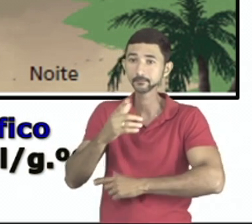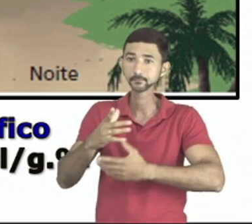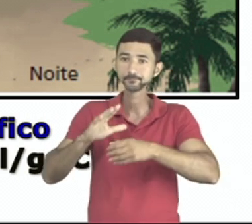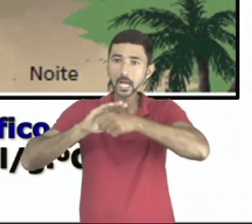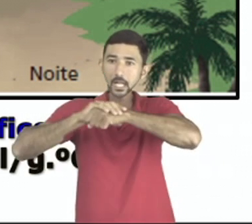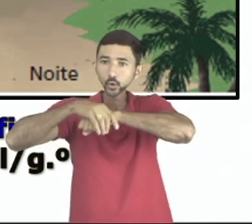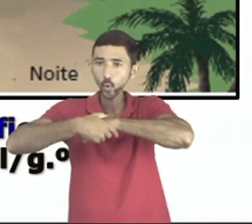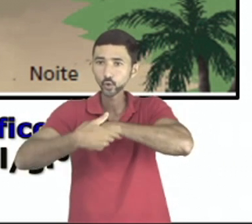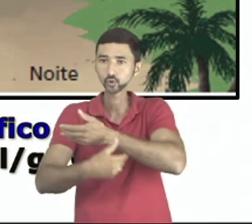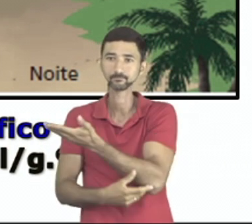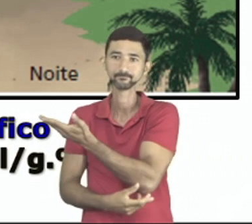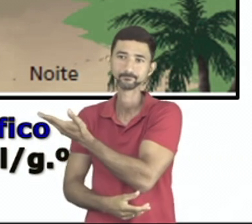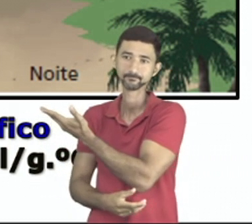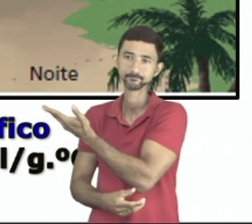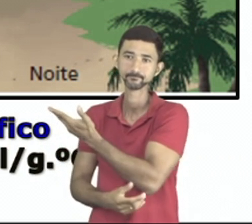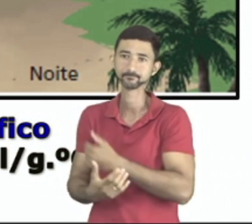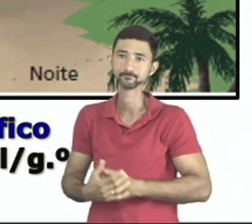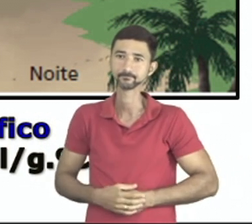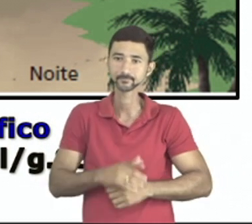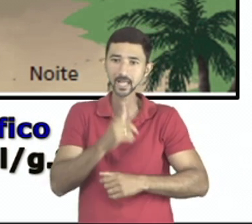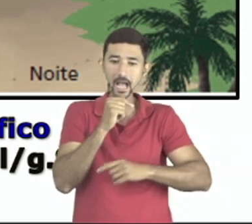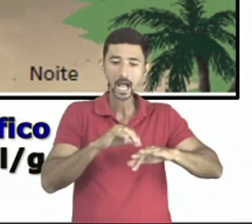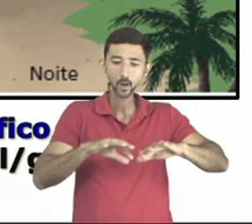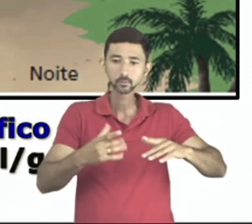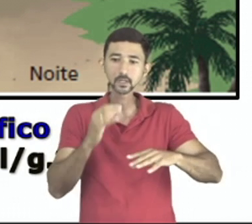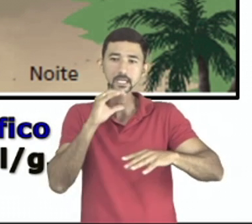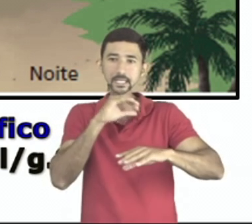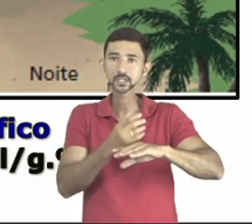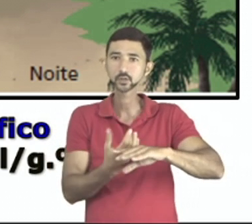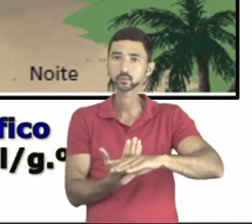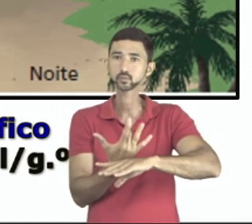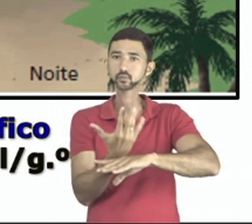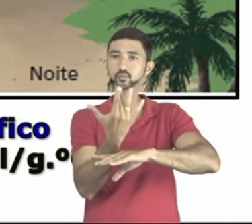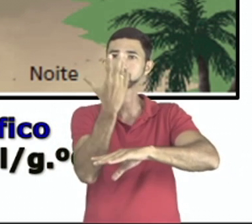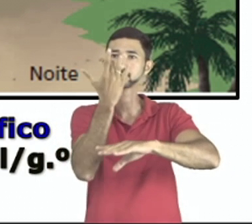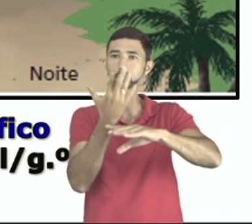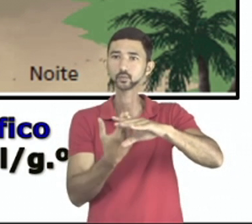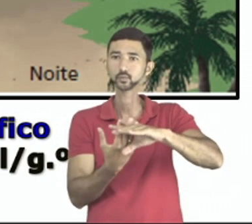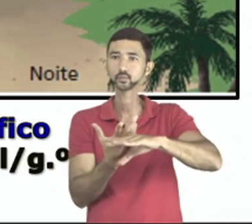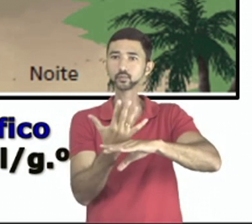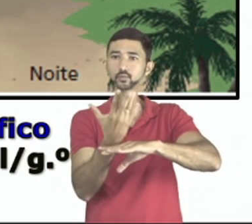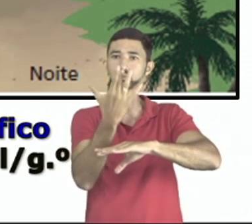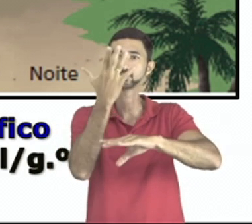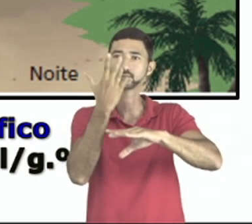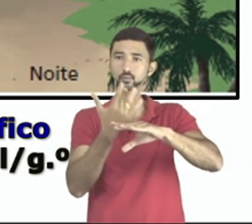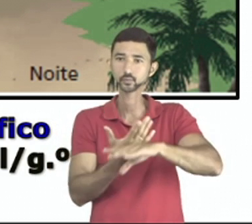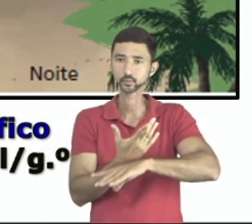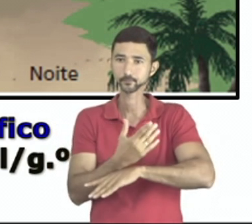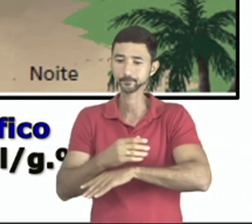né? Quem está mais quente? A água. O ar quente sobe e aí o vento vai preencher aquele